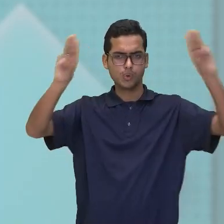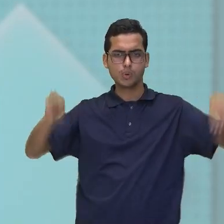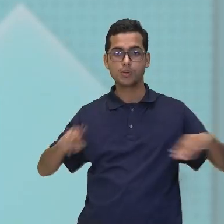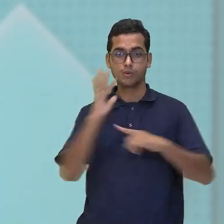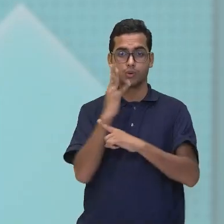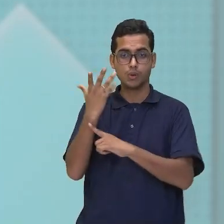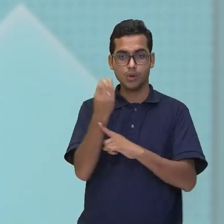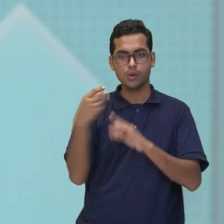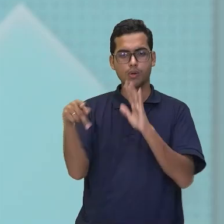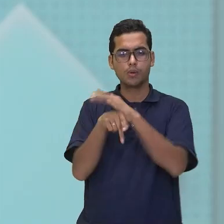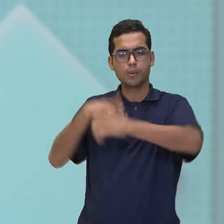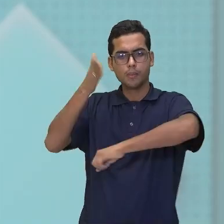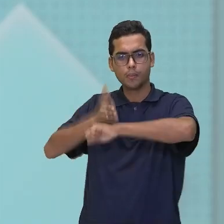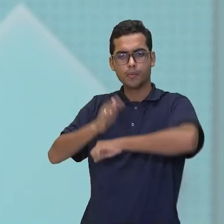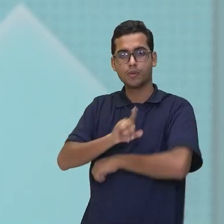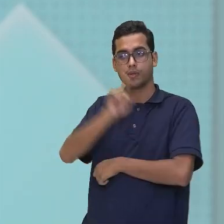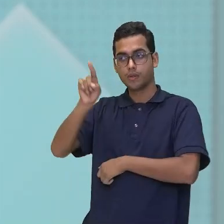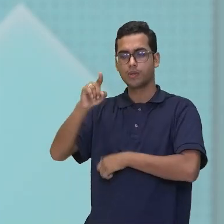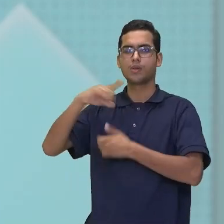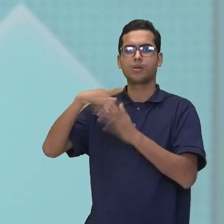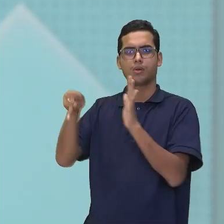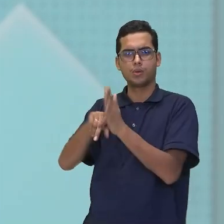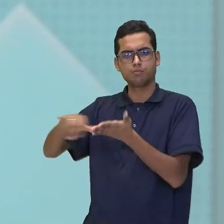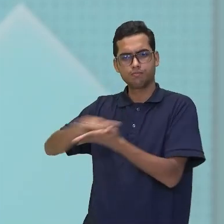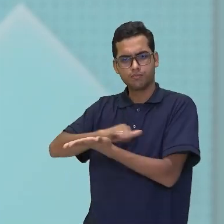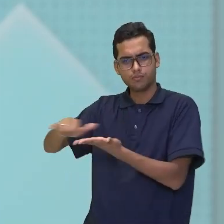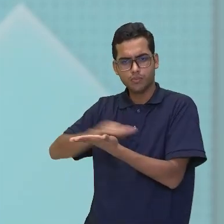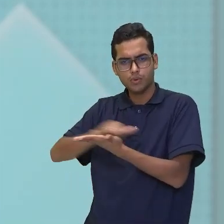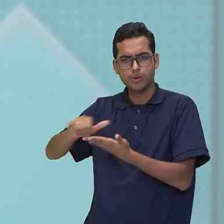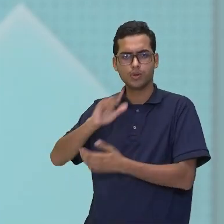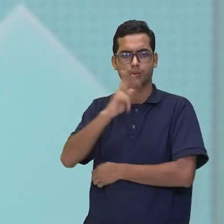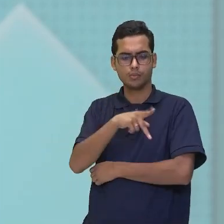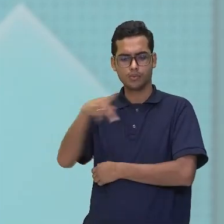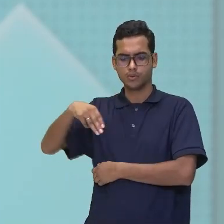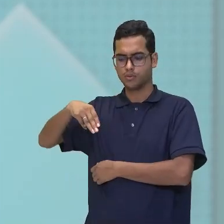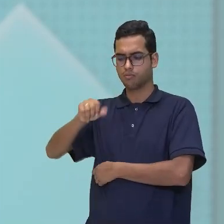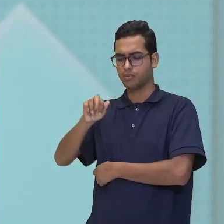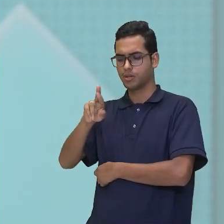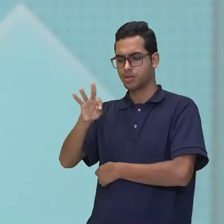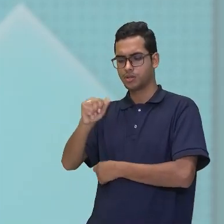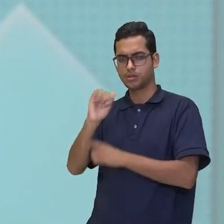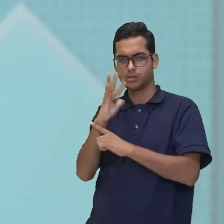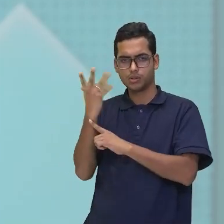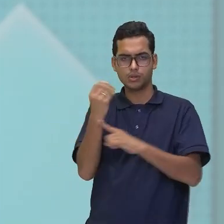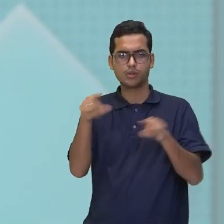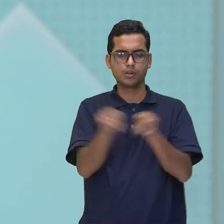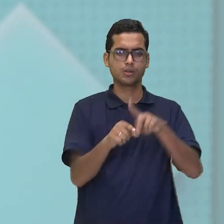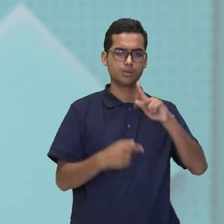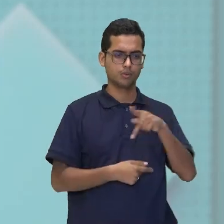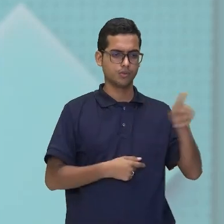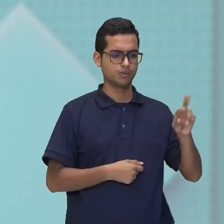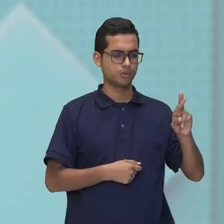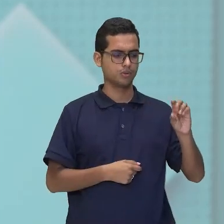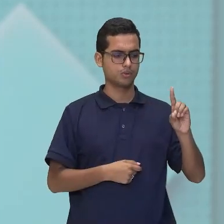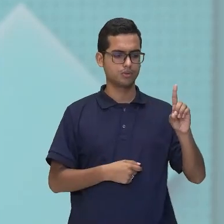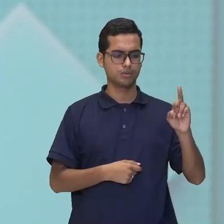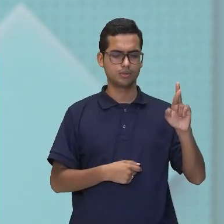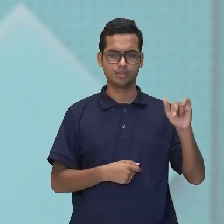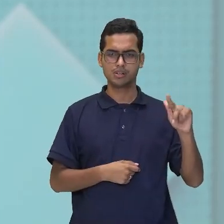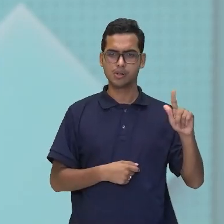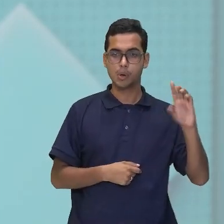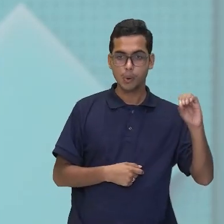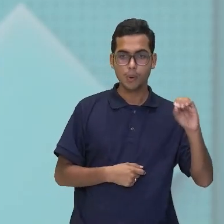em Nova York. Então, nós reproduzimos aqui com a professora Marta de arte e o professor Rodrigo de língua portuguesa. Então,